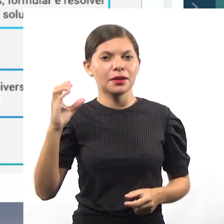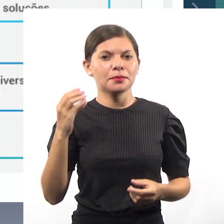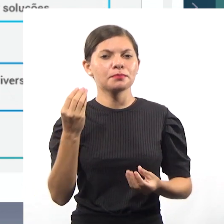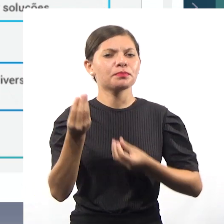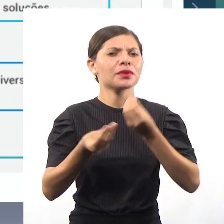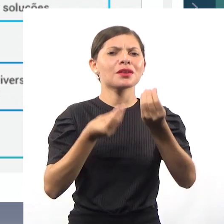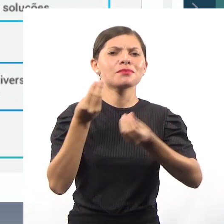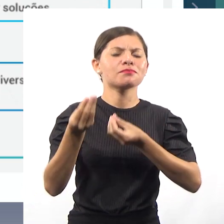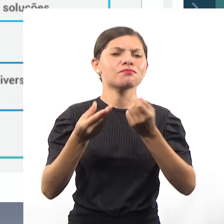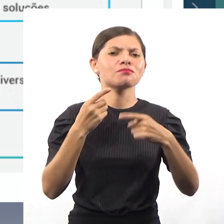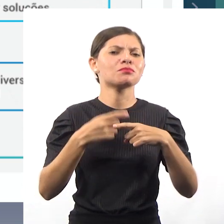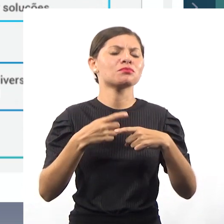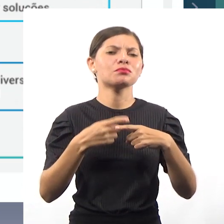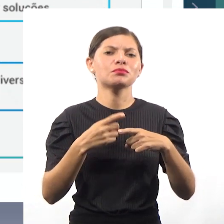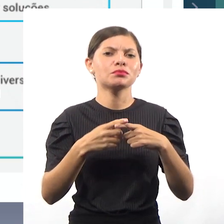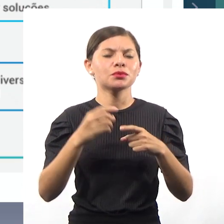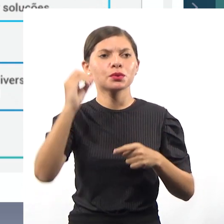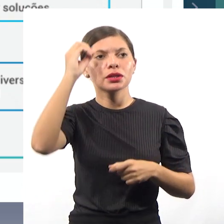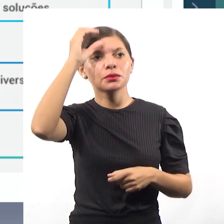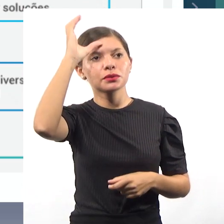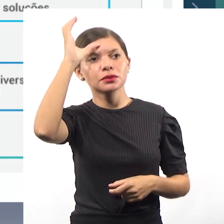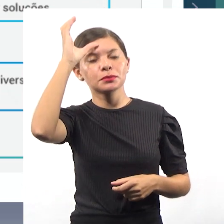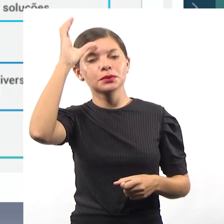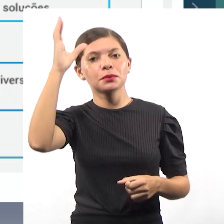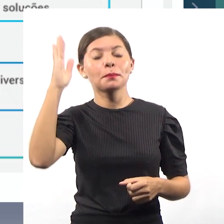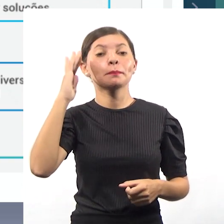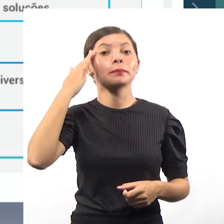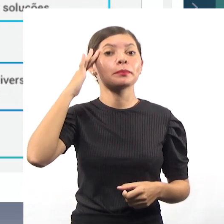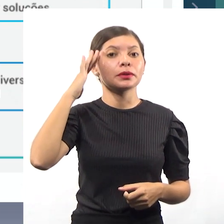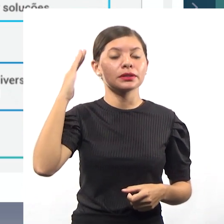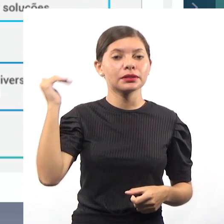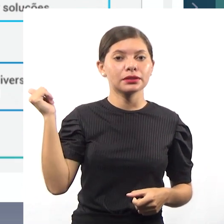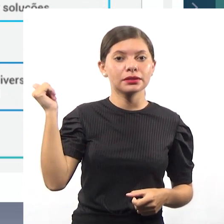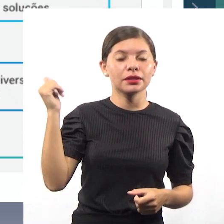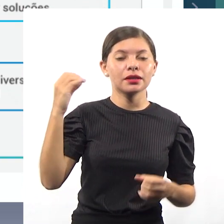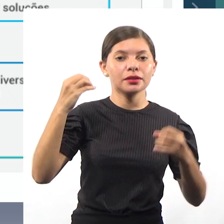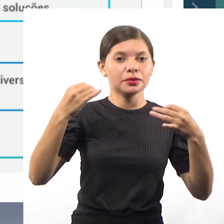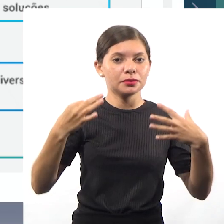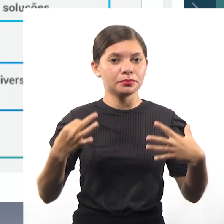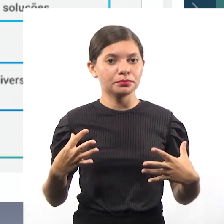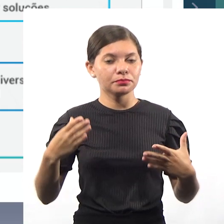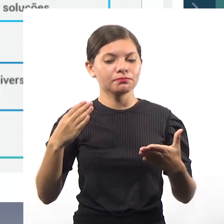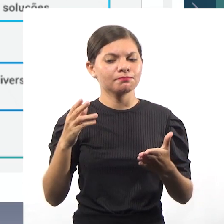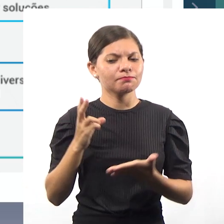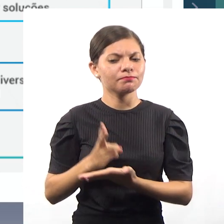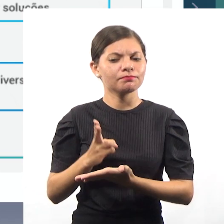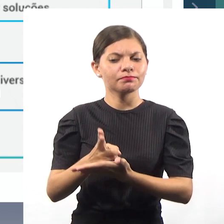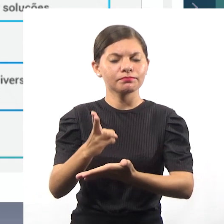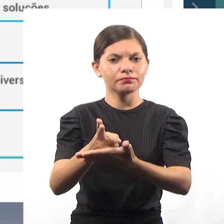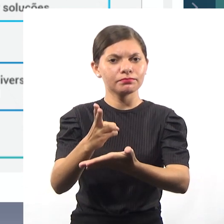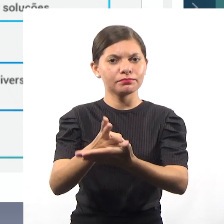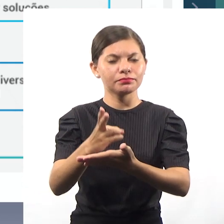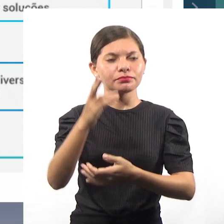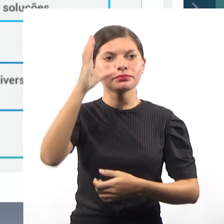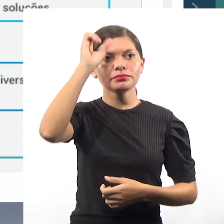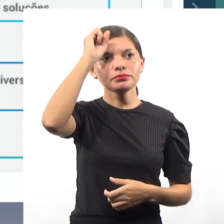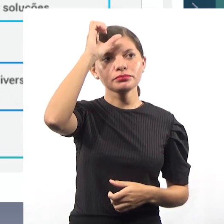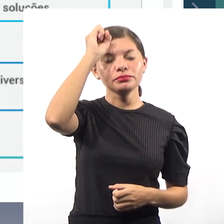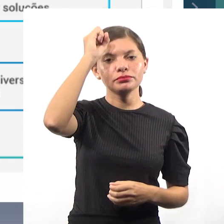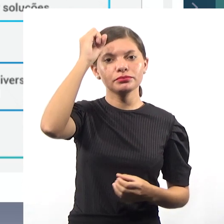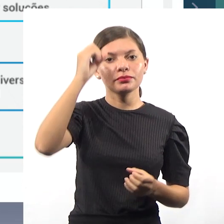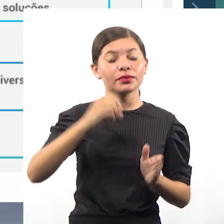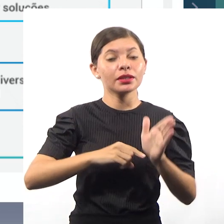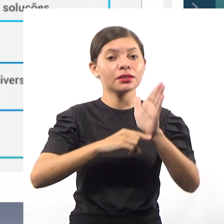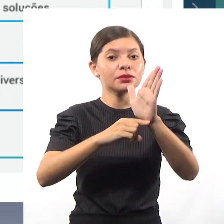para entender e explicar a realidade, continuar aprendendo e colaborar com a sociedade. Então, perceba